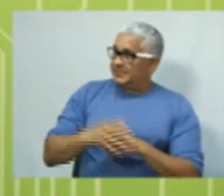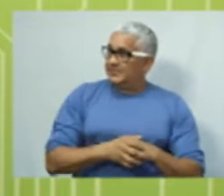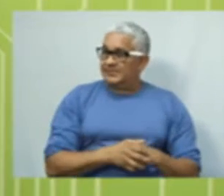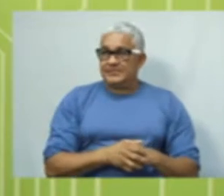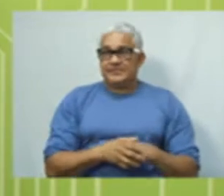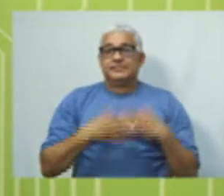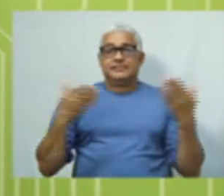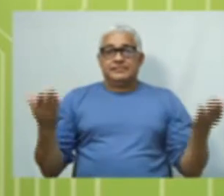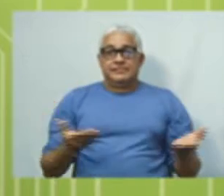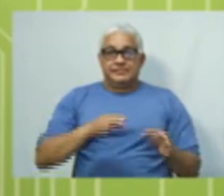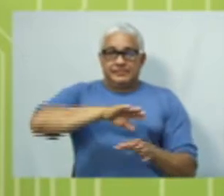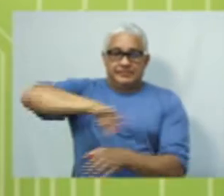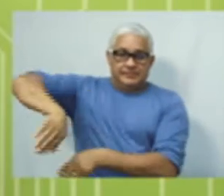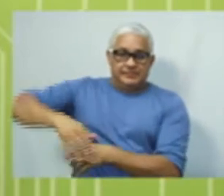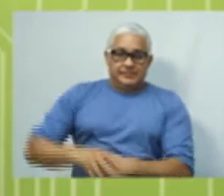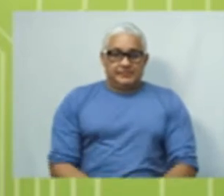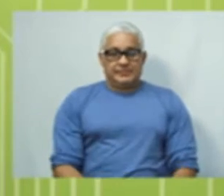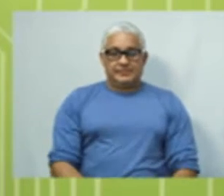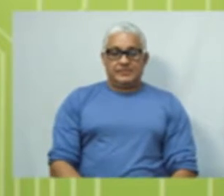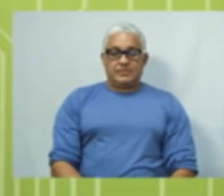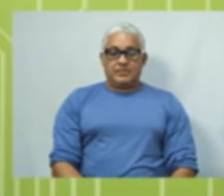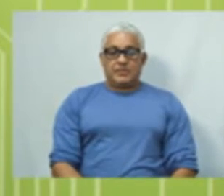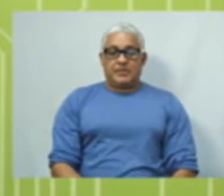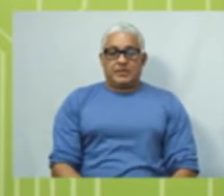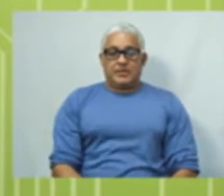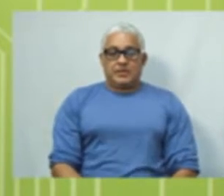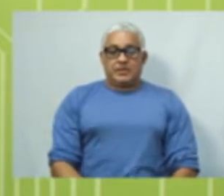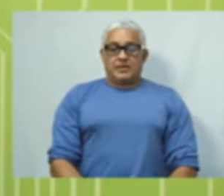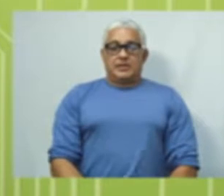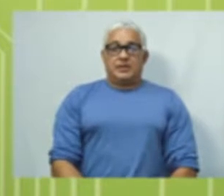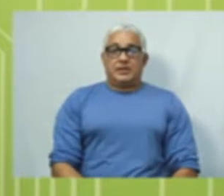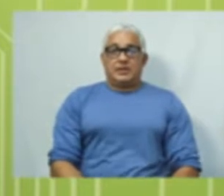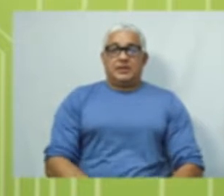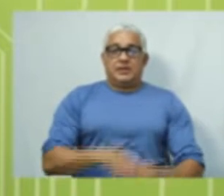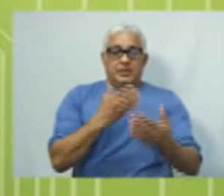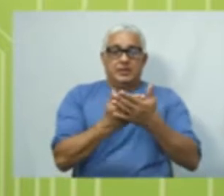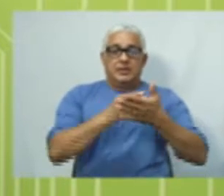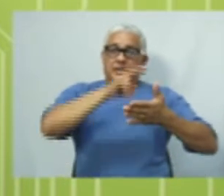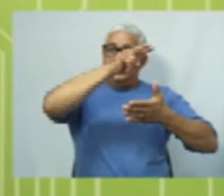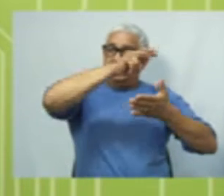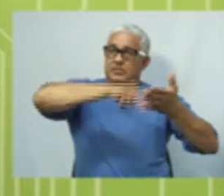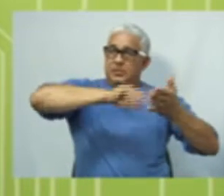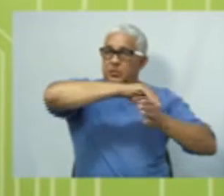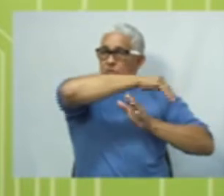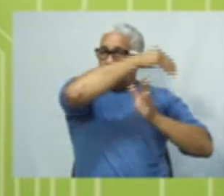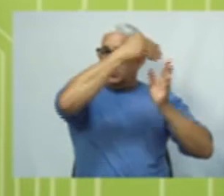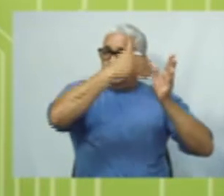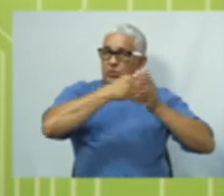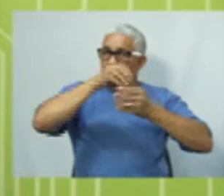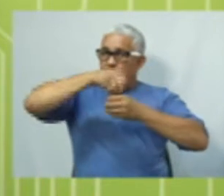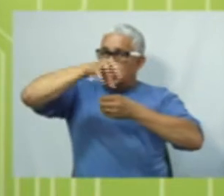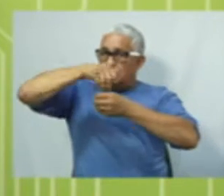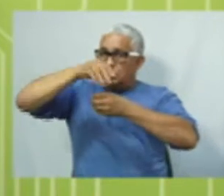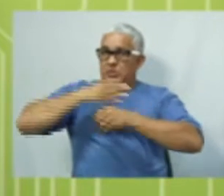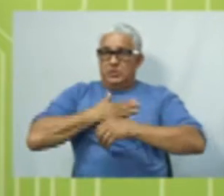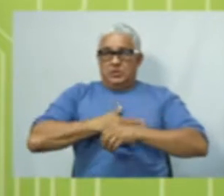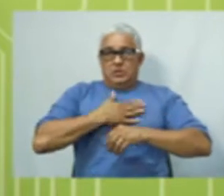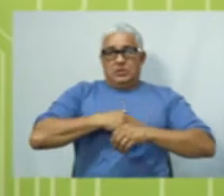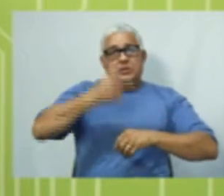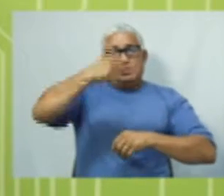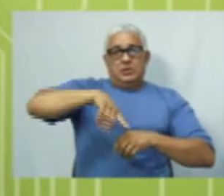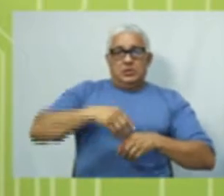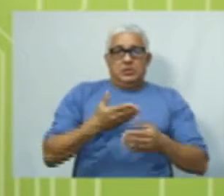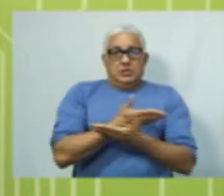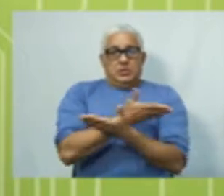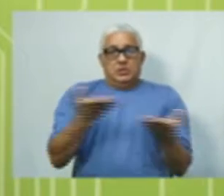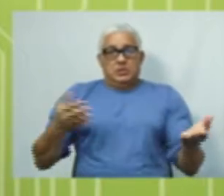Então vamos aqui dar uma olhada, né, em todo o conteúdo com calma. Mais uma vez, nos colocamos à disposição.